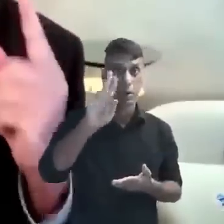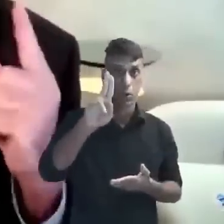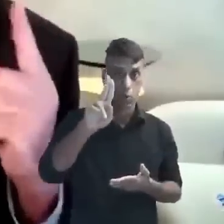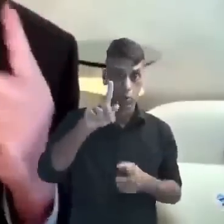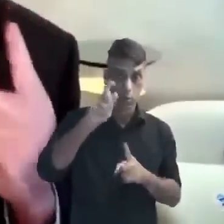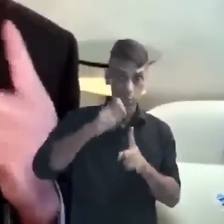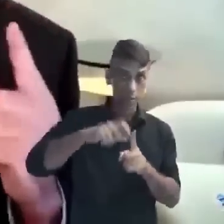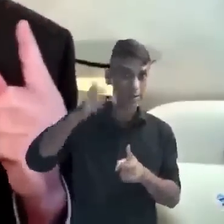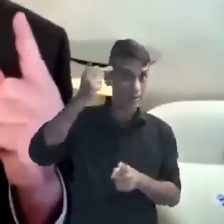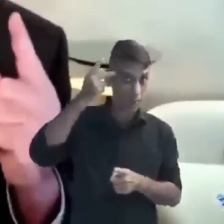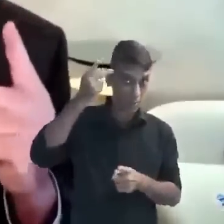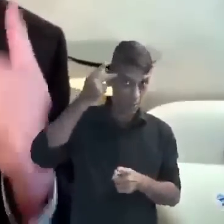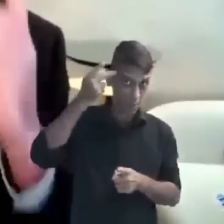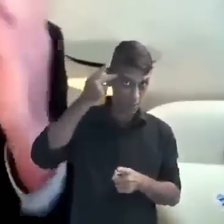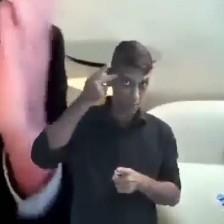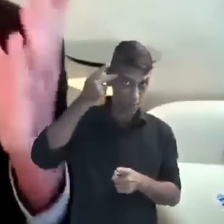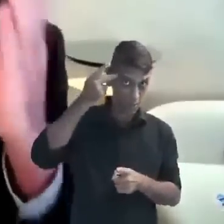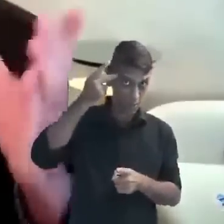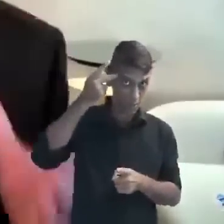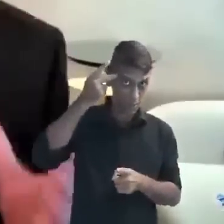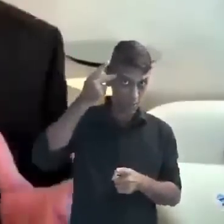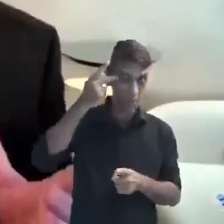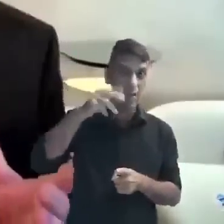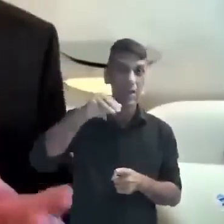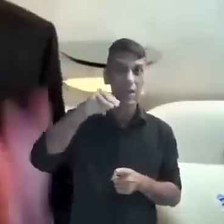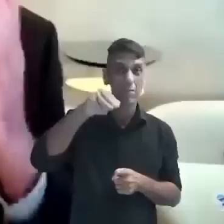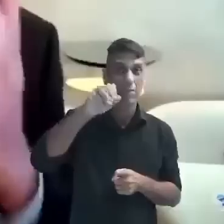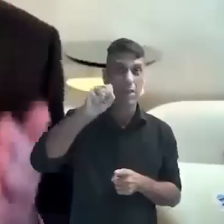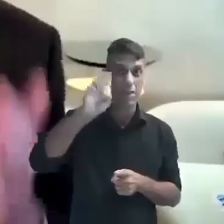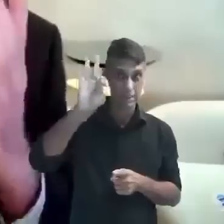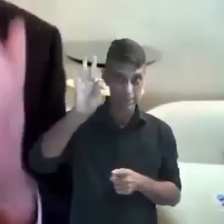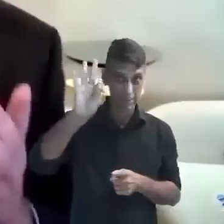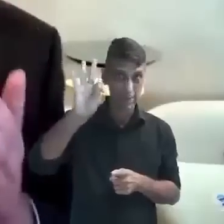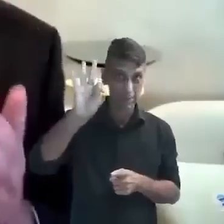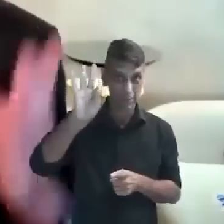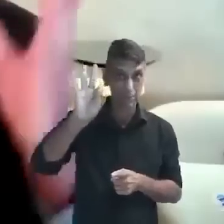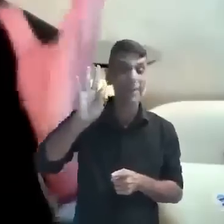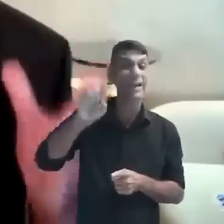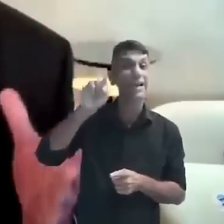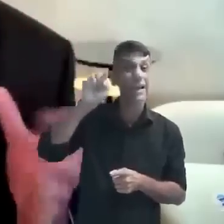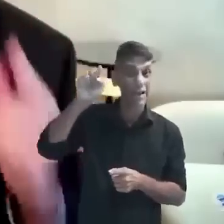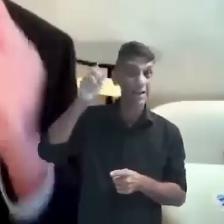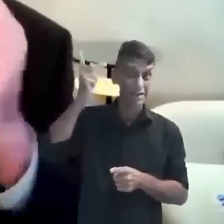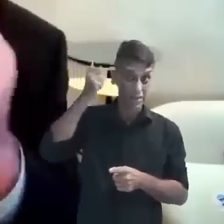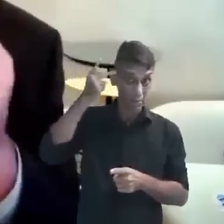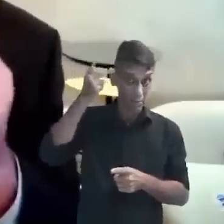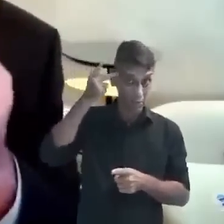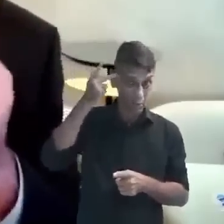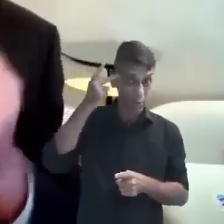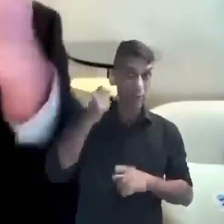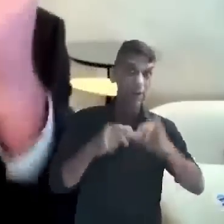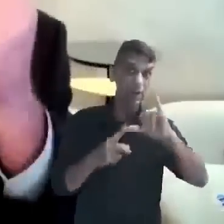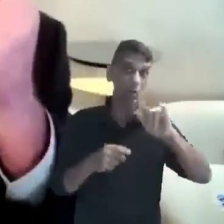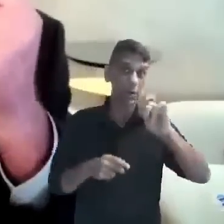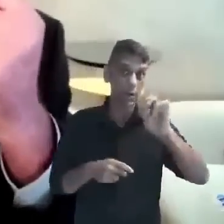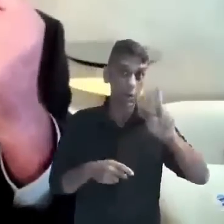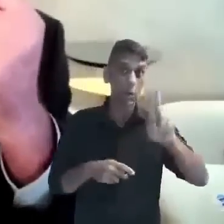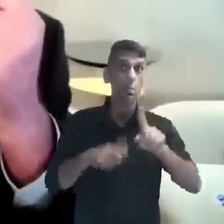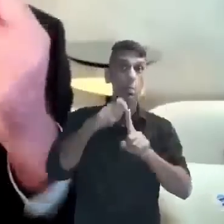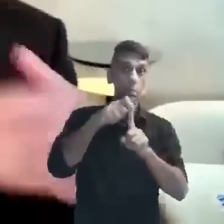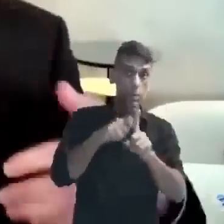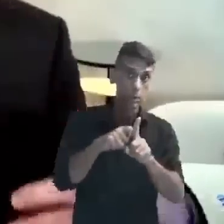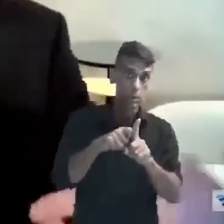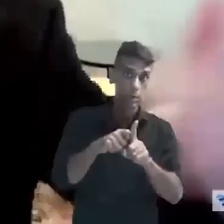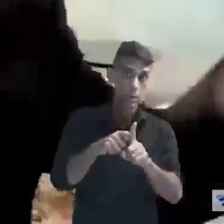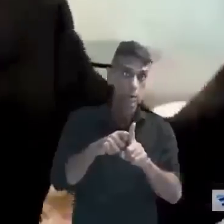São Paulo. Alô, MST. O Brasil paga hoje, em São Paulo, de IPTU, por mês,